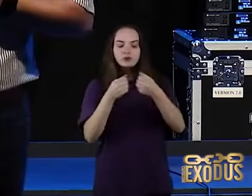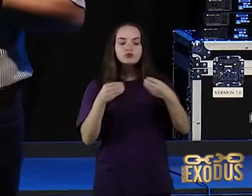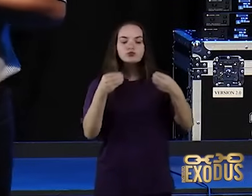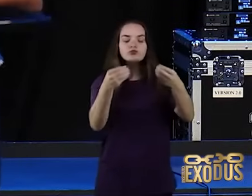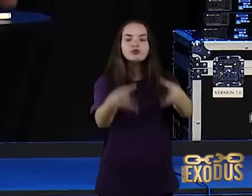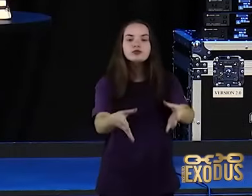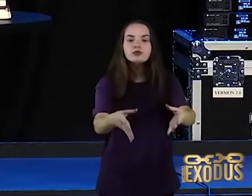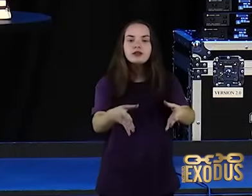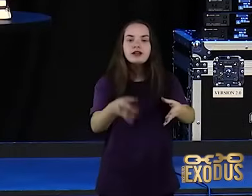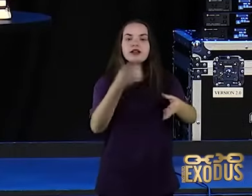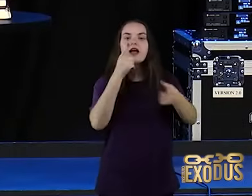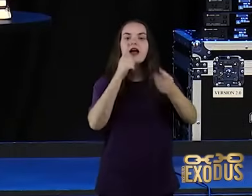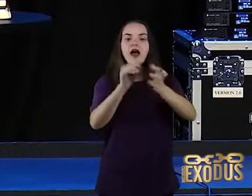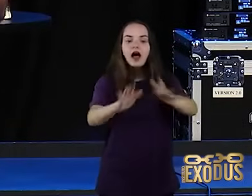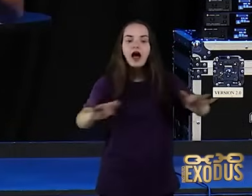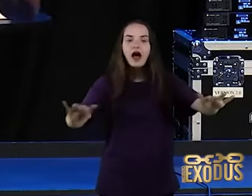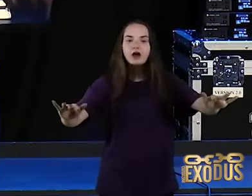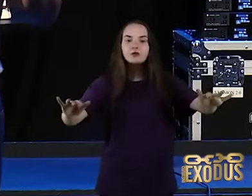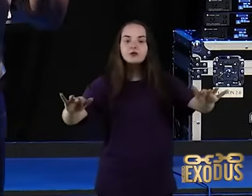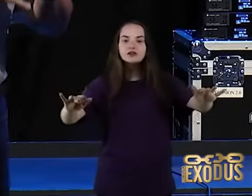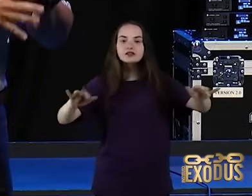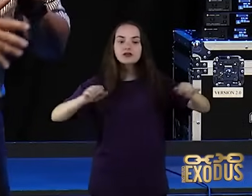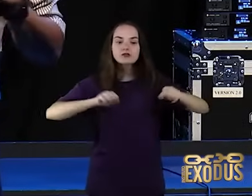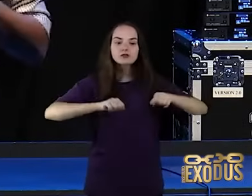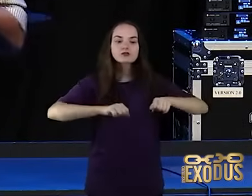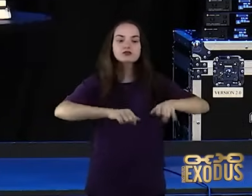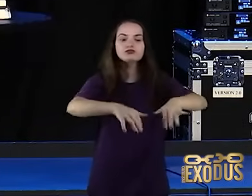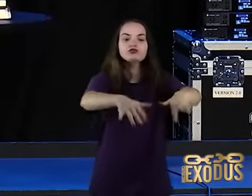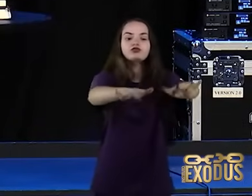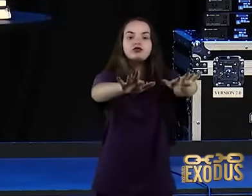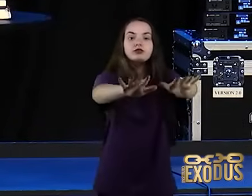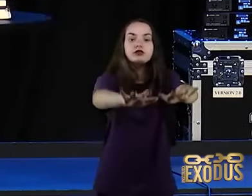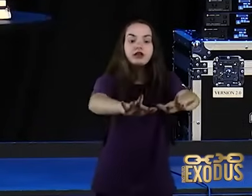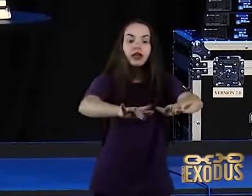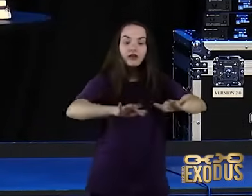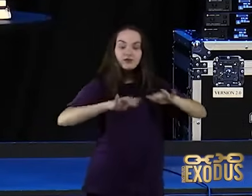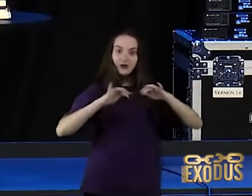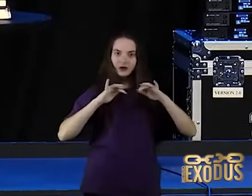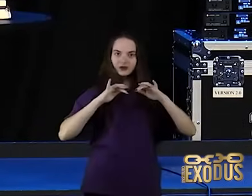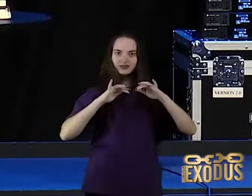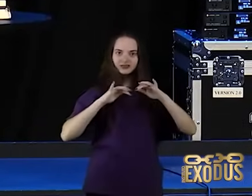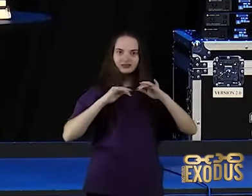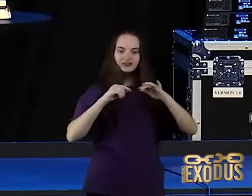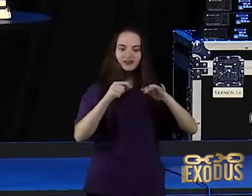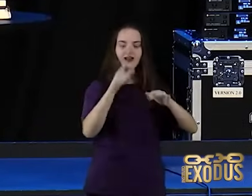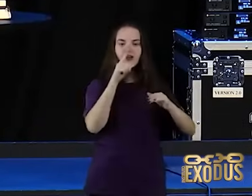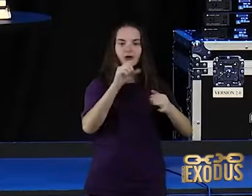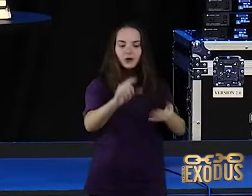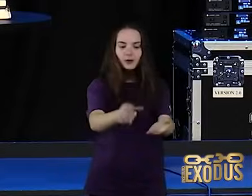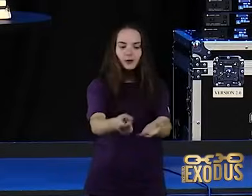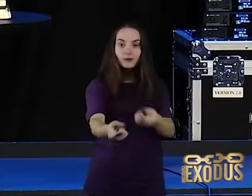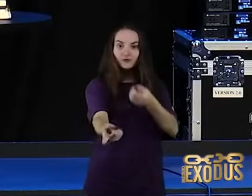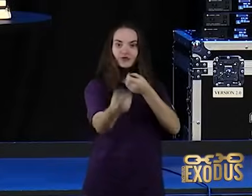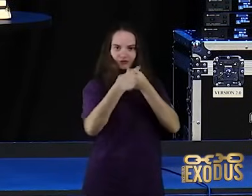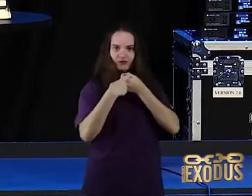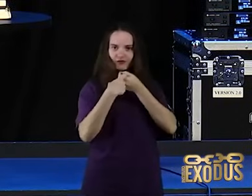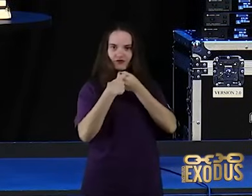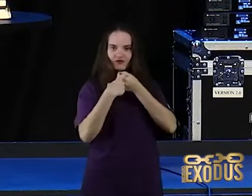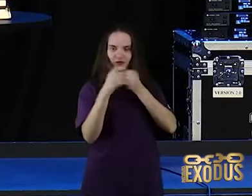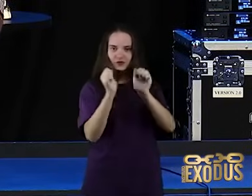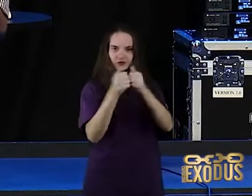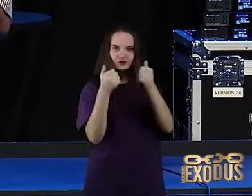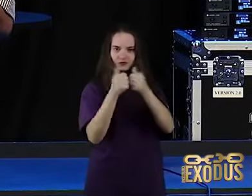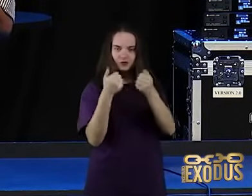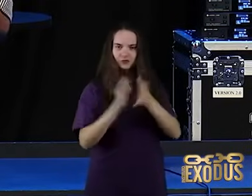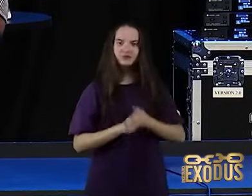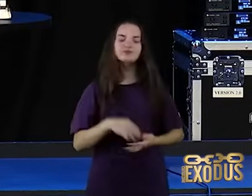dias você vai receber de volta repar em sete em oito vezes Olha você quando semear você não